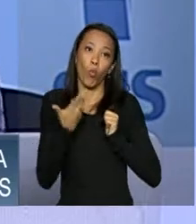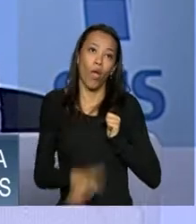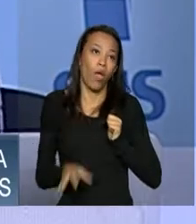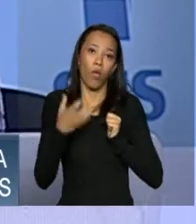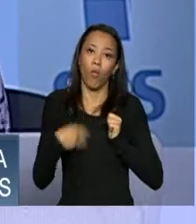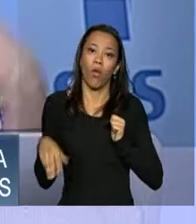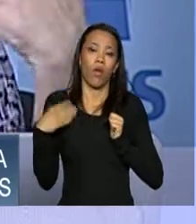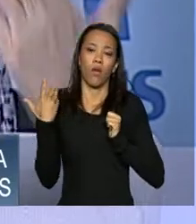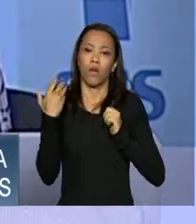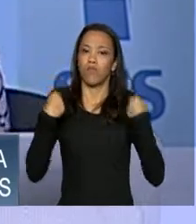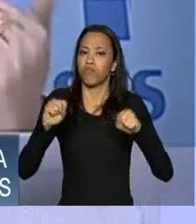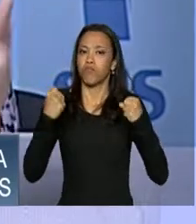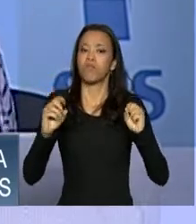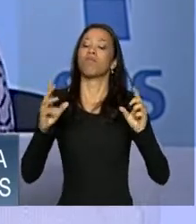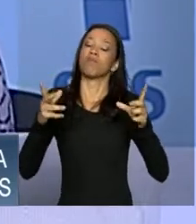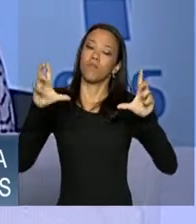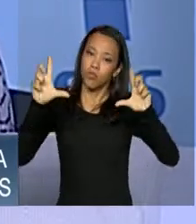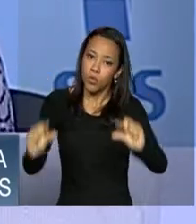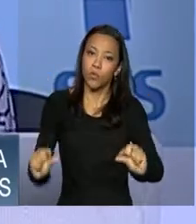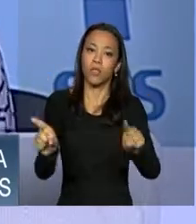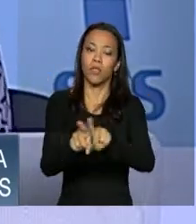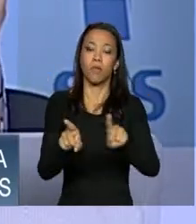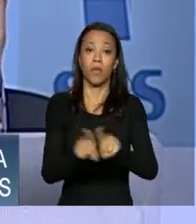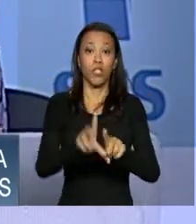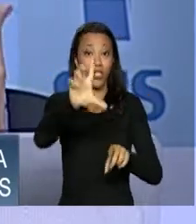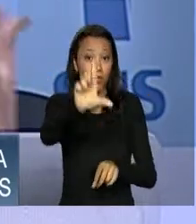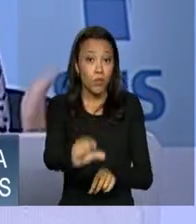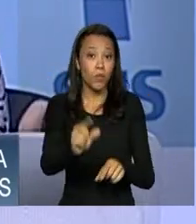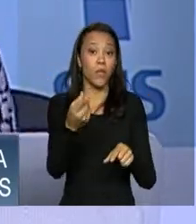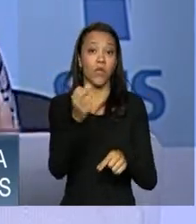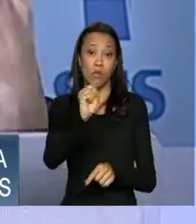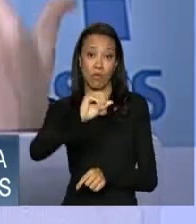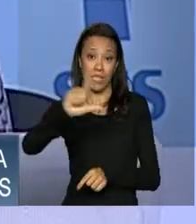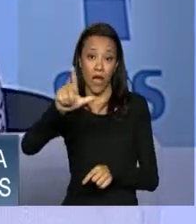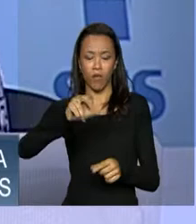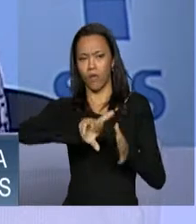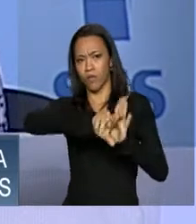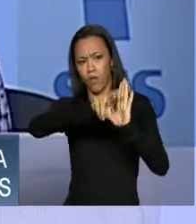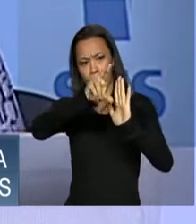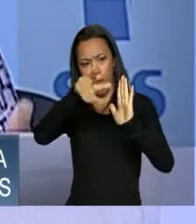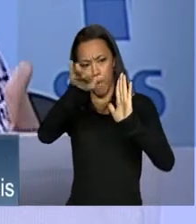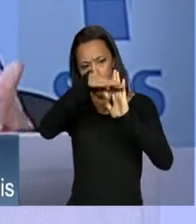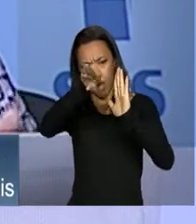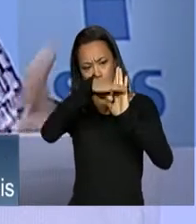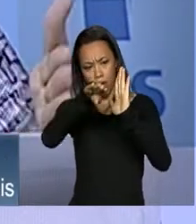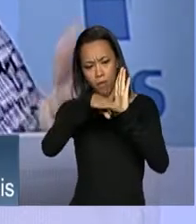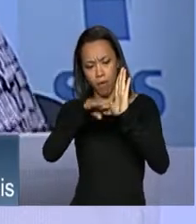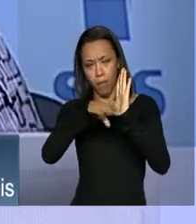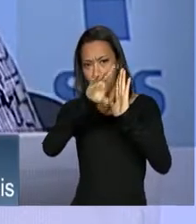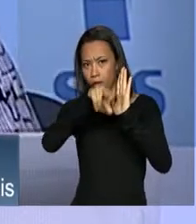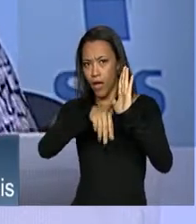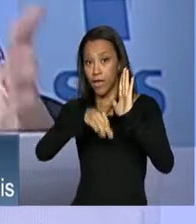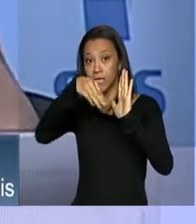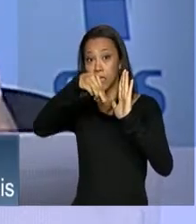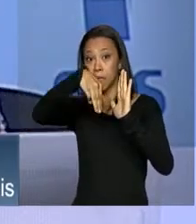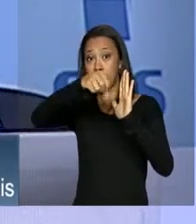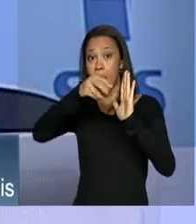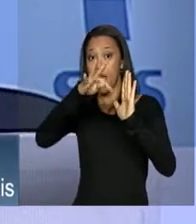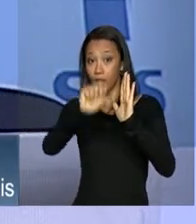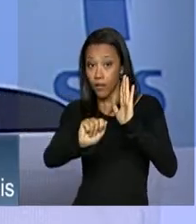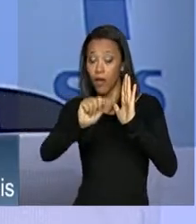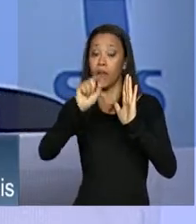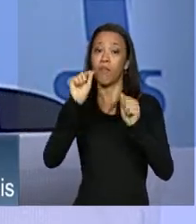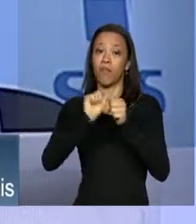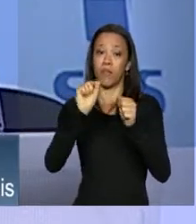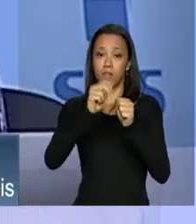frutas, legumes e hortaliças, reduzir o consumo de sal. Então, são muitas metas que nós estabelecemos para o país, estabelecemos